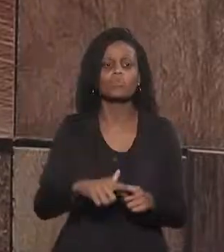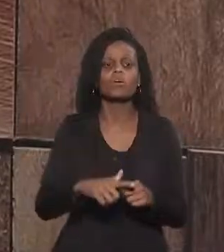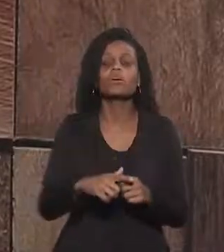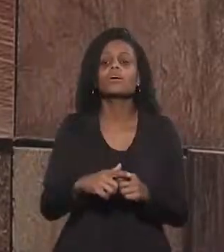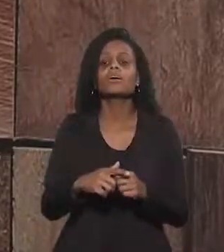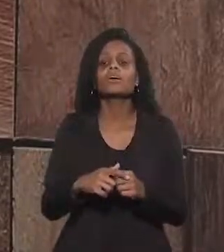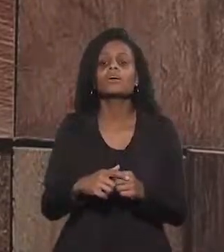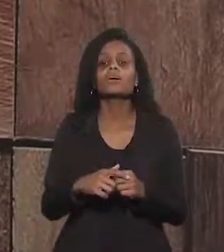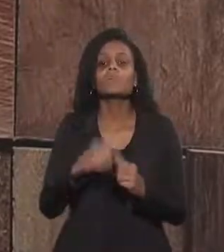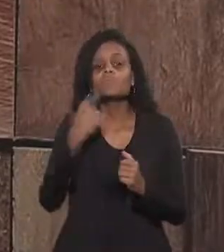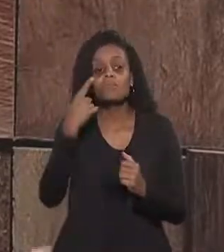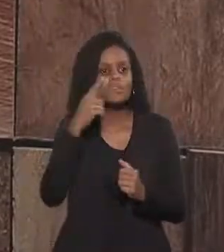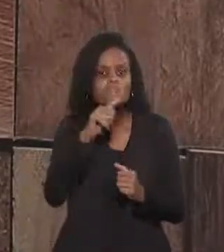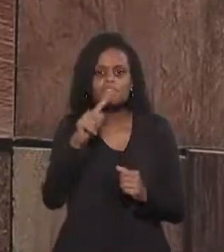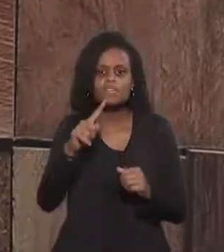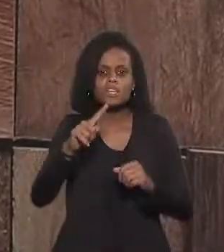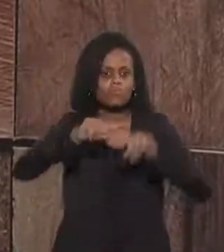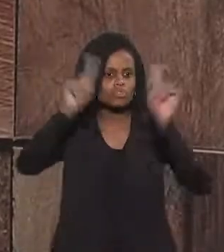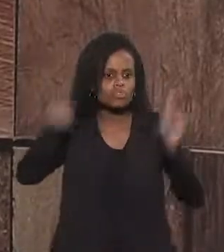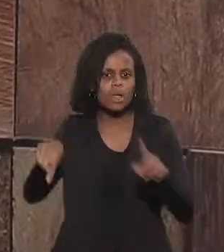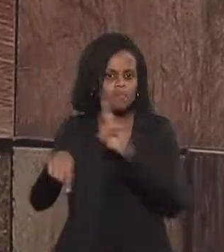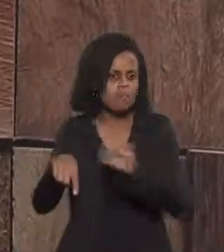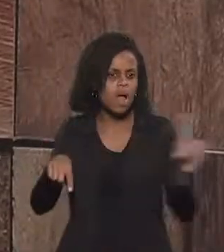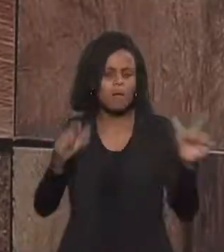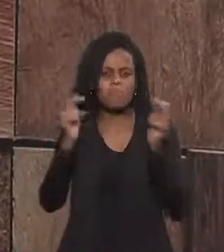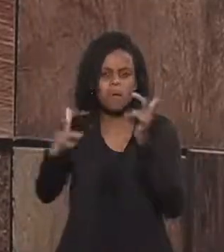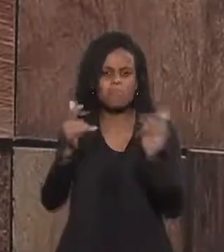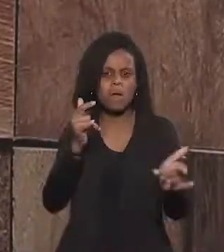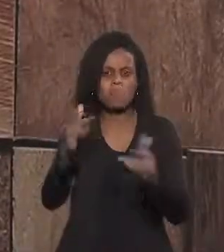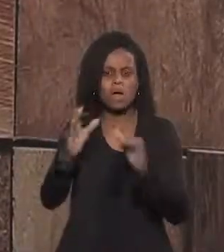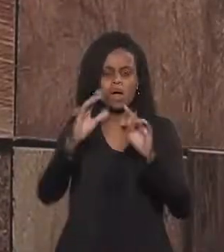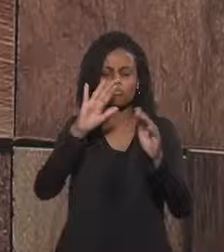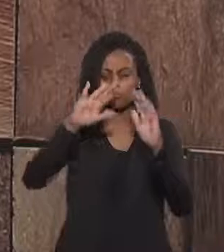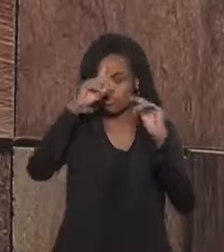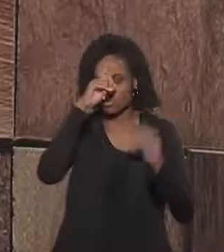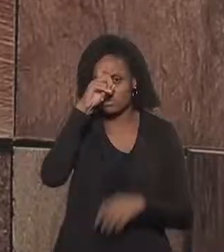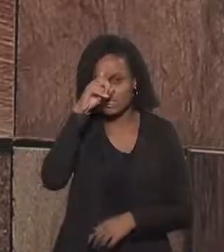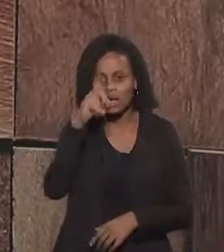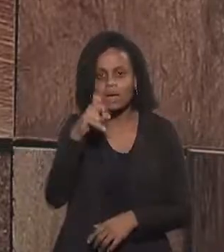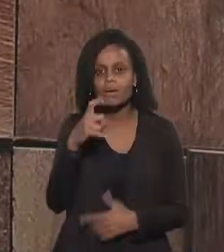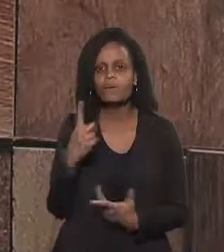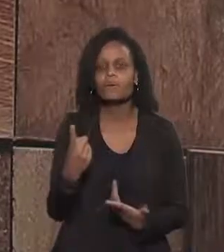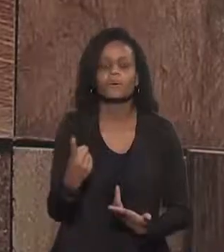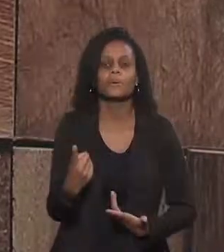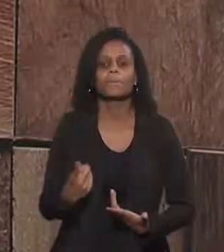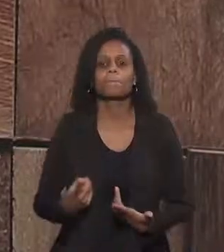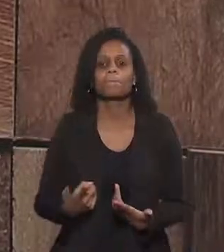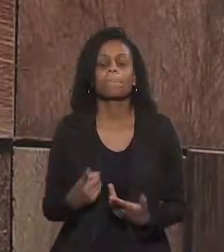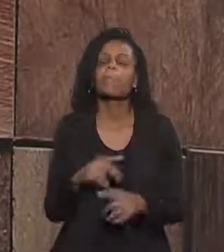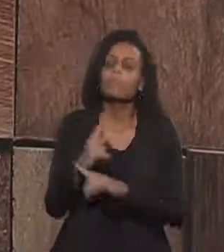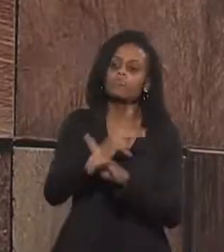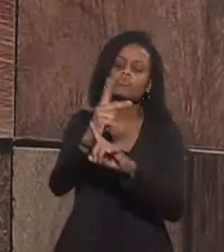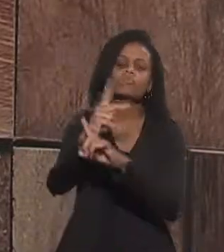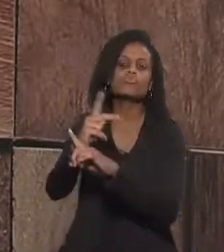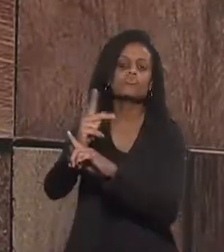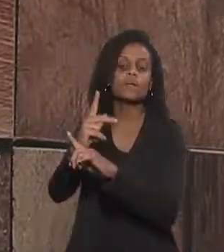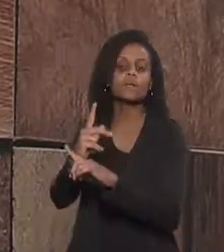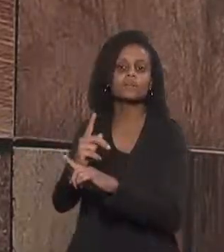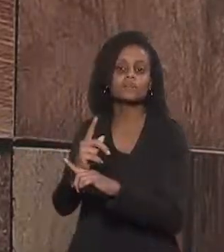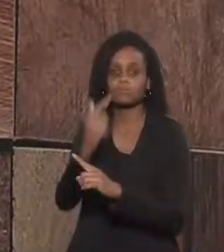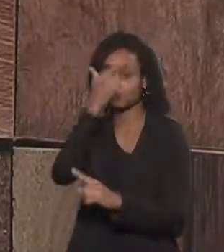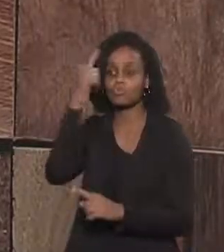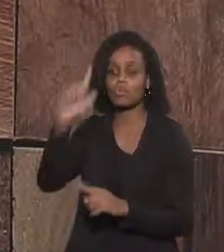funcionários começarem a sair do hospital, você via que você não ia conseguir acabar. Aí eu fui procurar um empresário, a gente tem que falar das coisas boas de todo mundo,